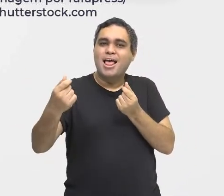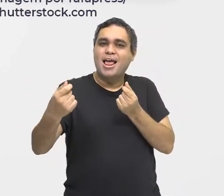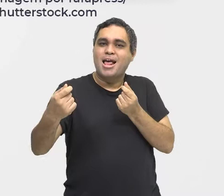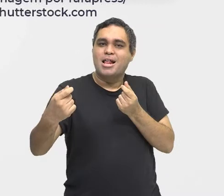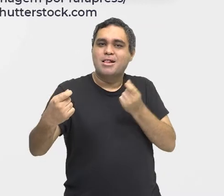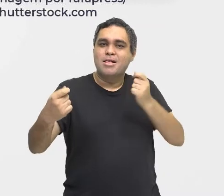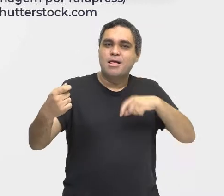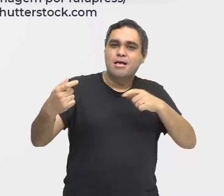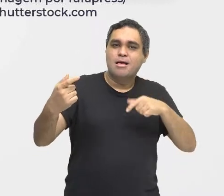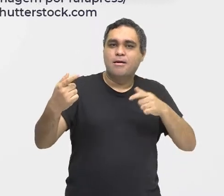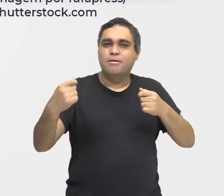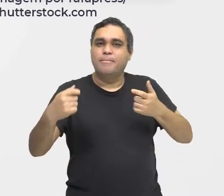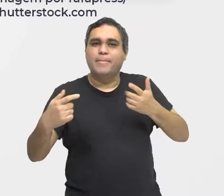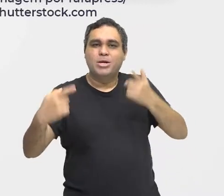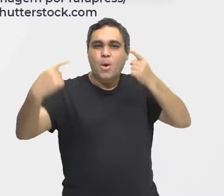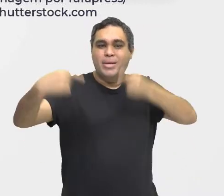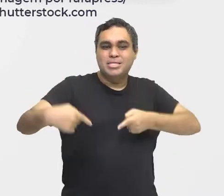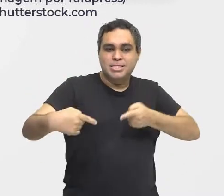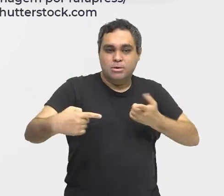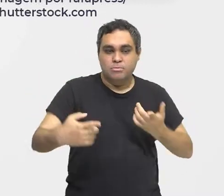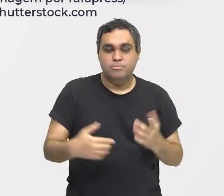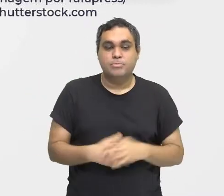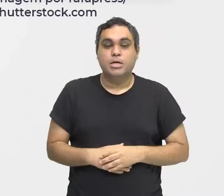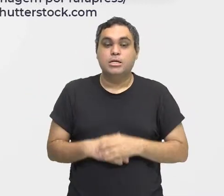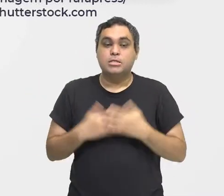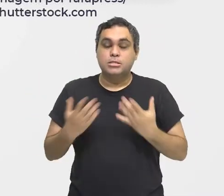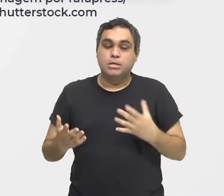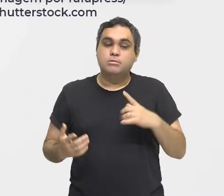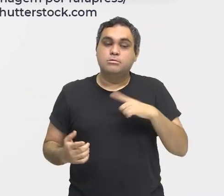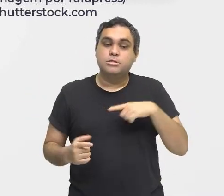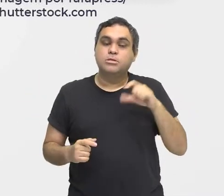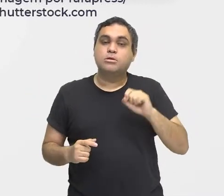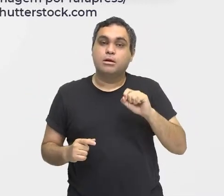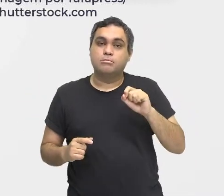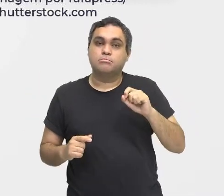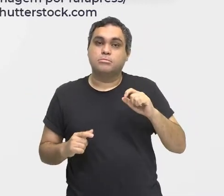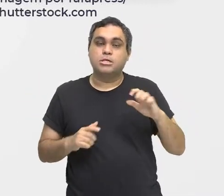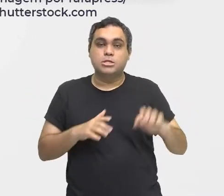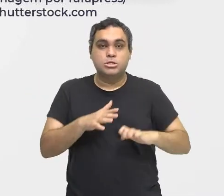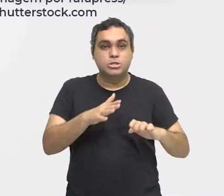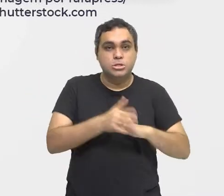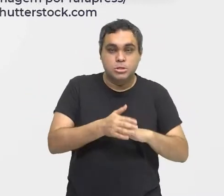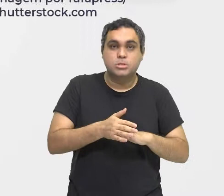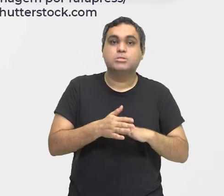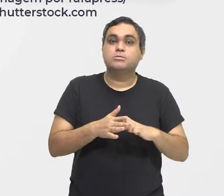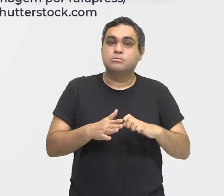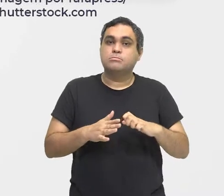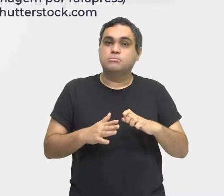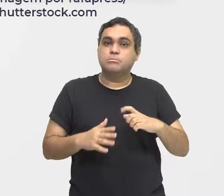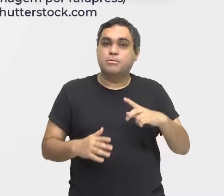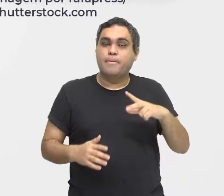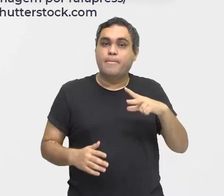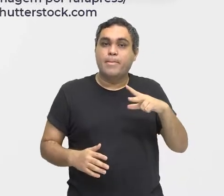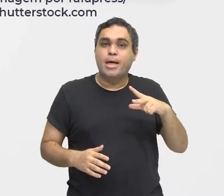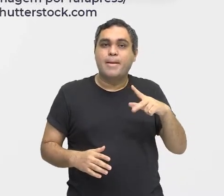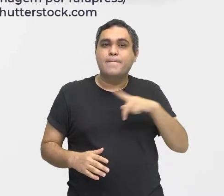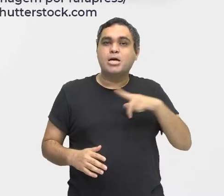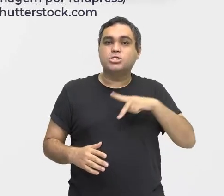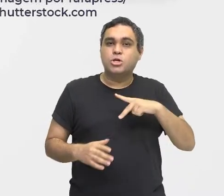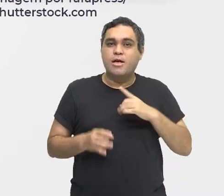do setor privado, saindo das estatais e privatizando as empresas, né? E isso acabou o